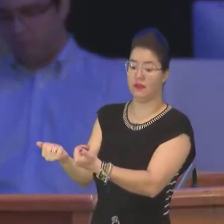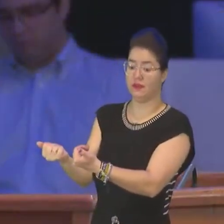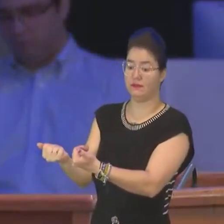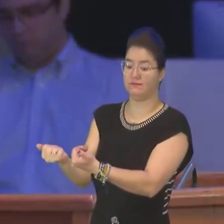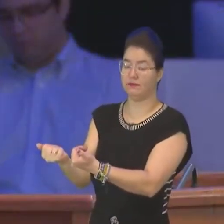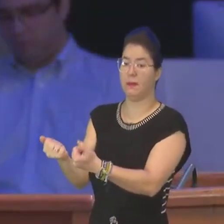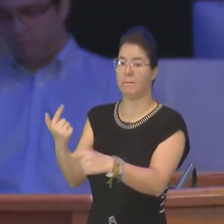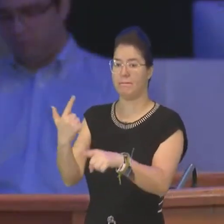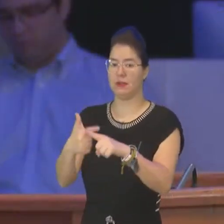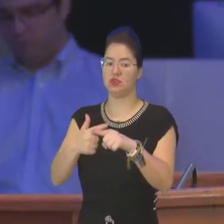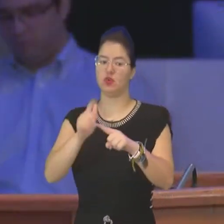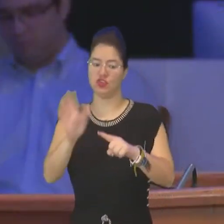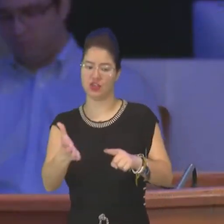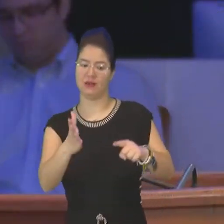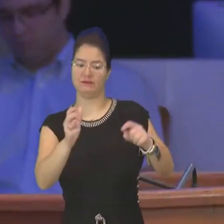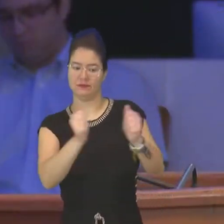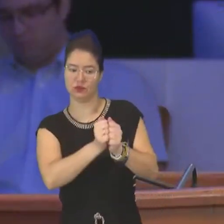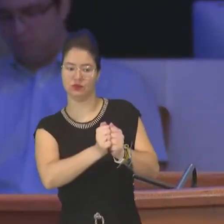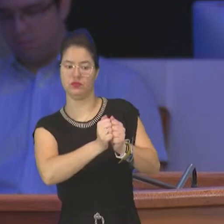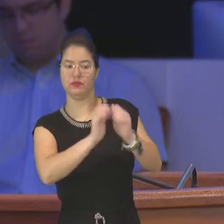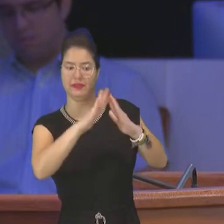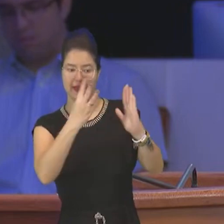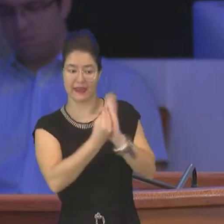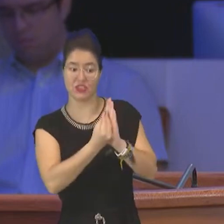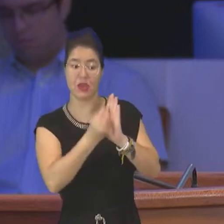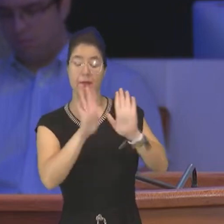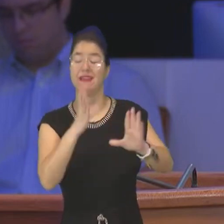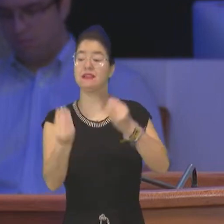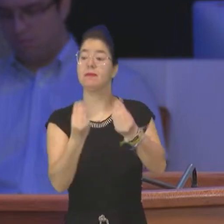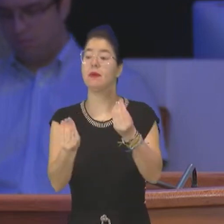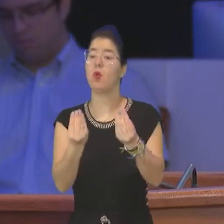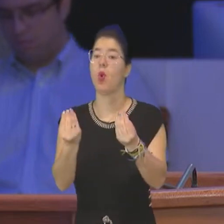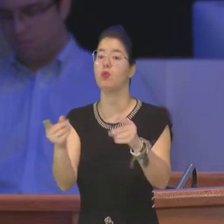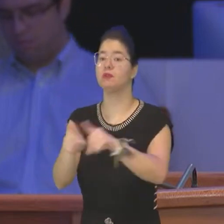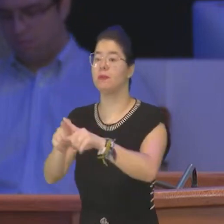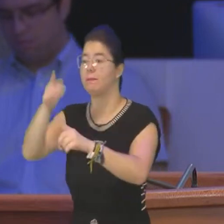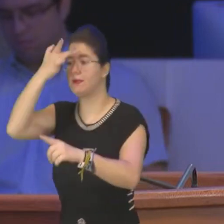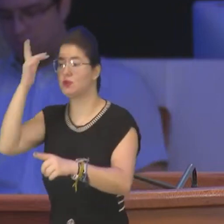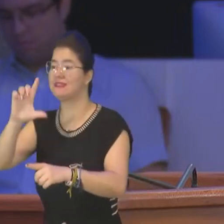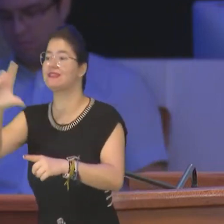novamente. E este autor, ele aponta dois